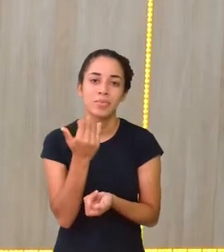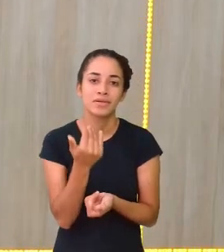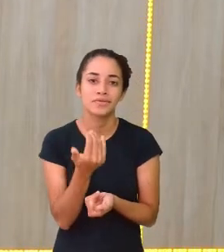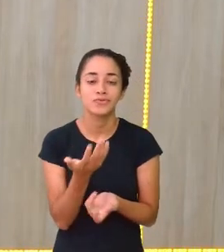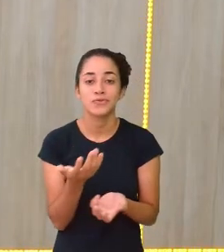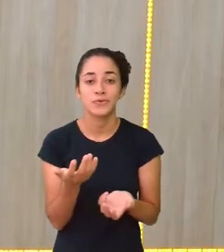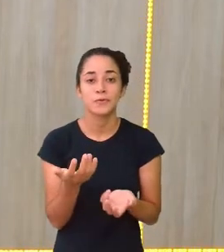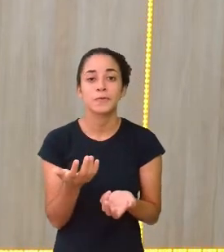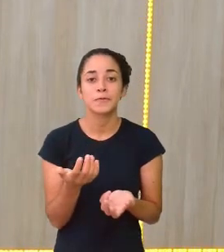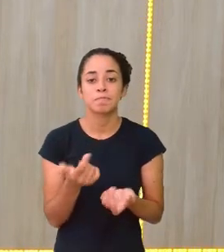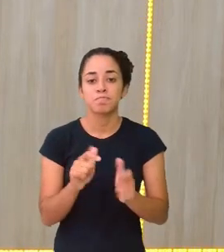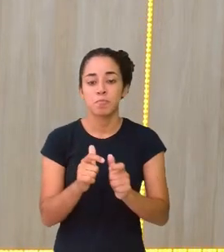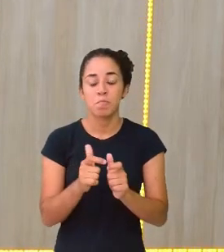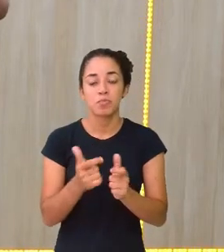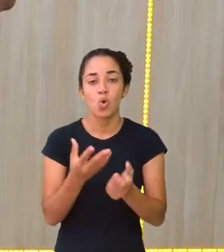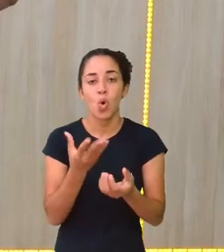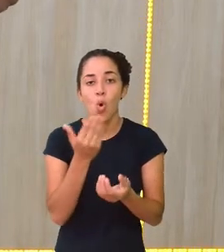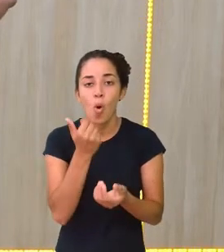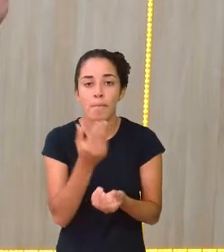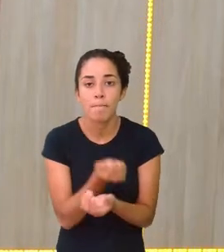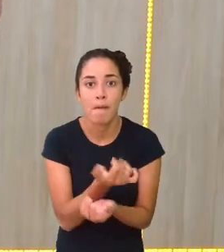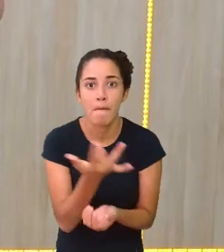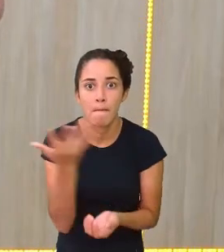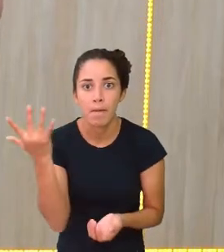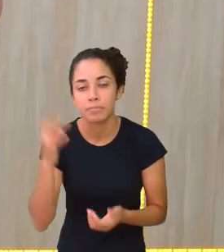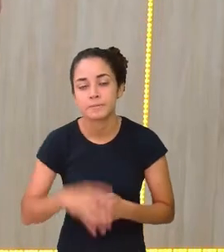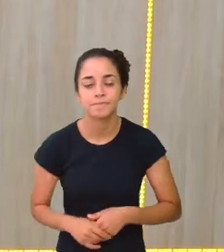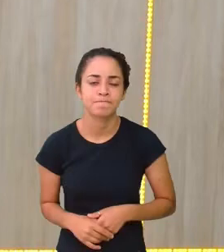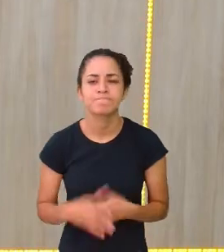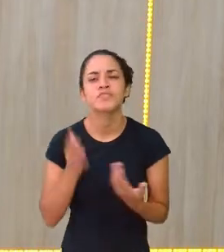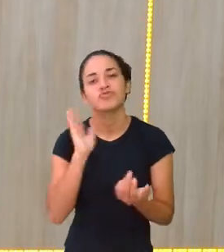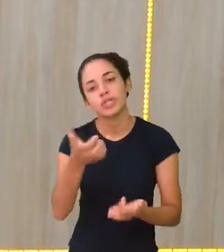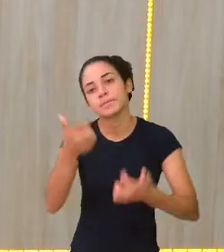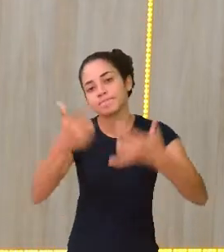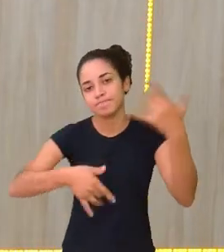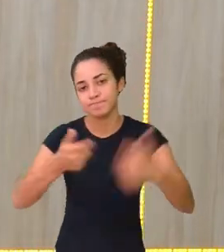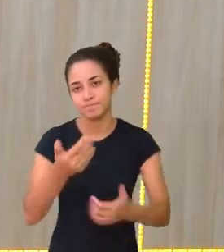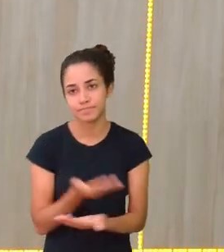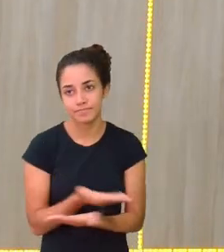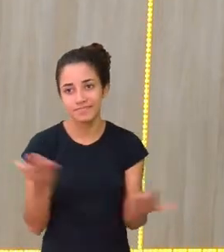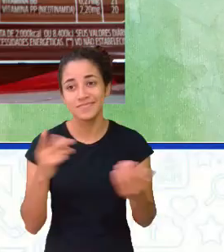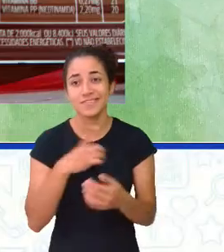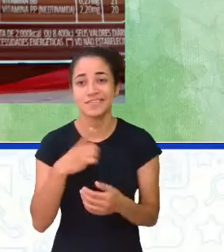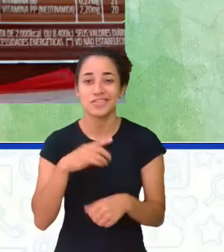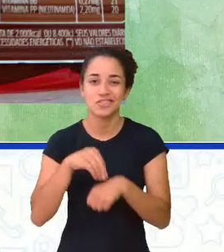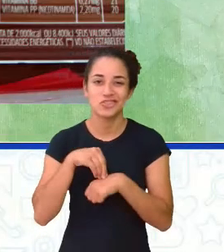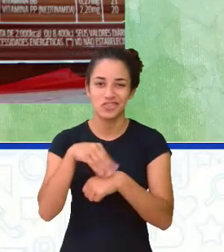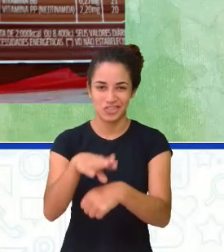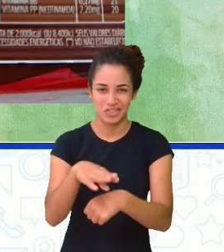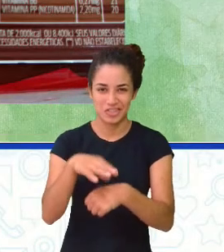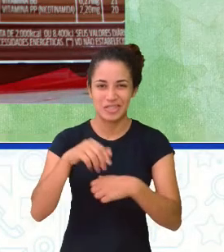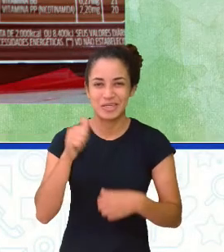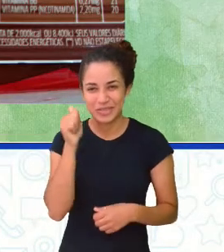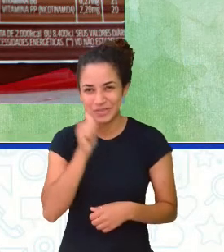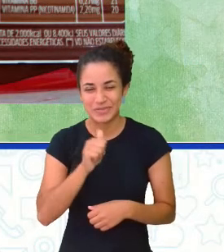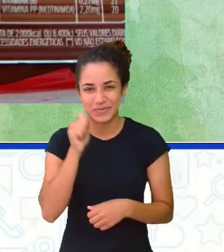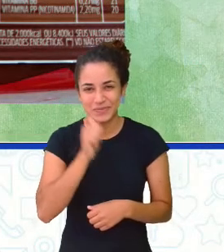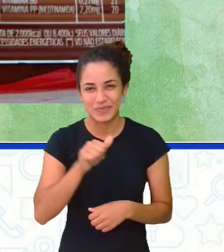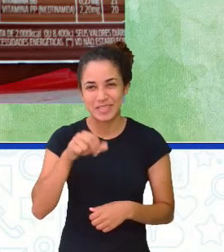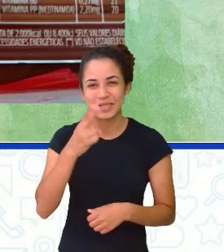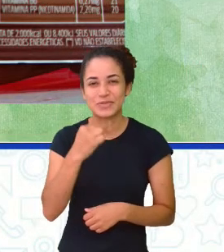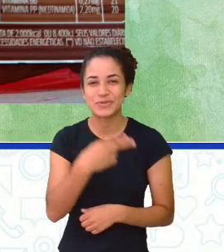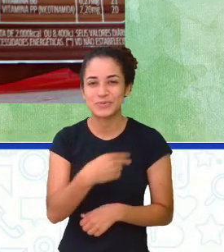que são ingeridos em grande quantidade. Mas como eu disse a vocês, a gente tem a dica aqui da Nutri, né? A dica da